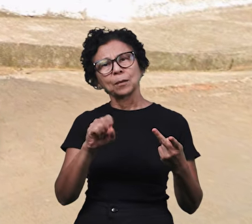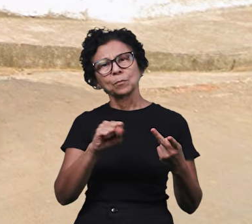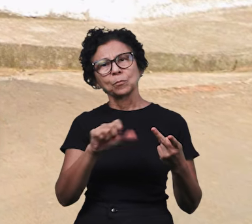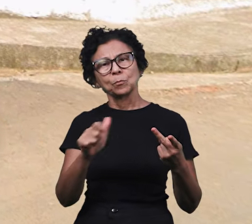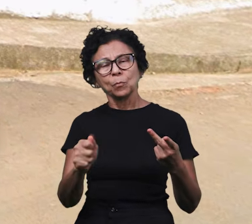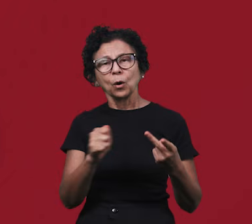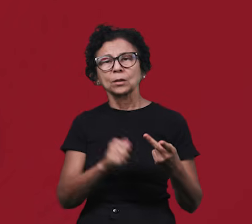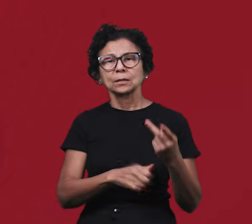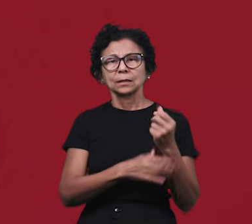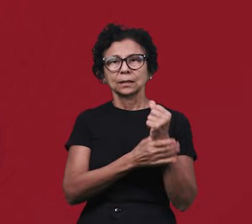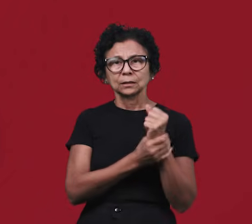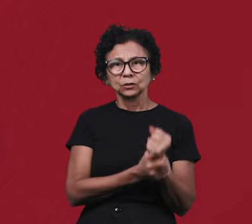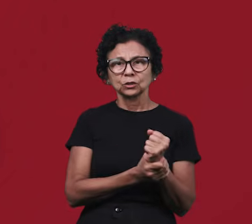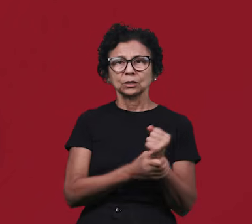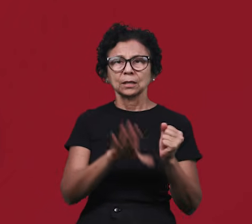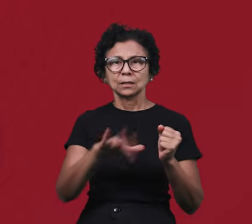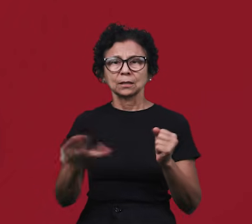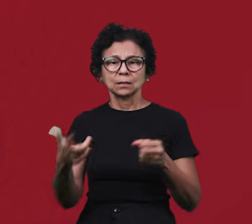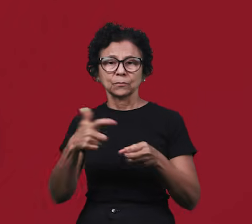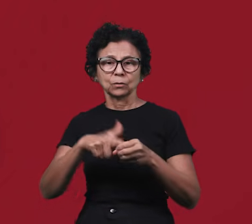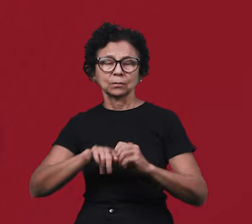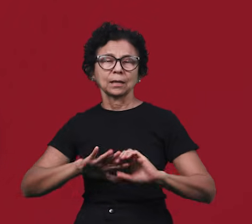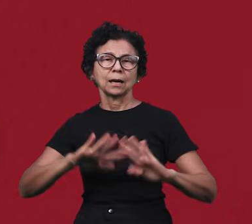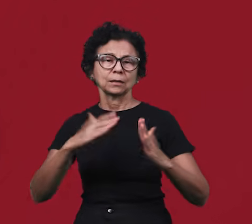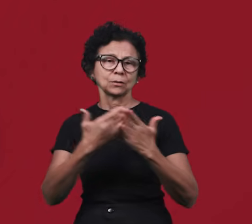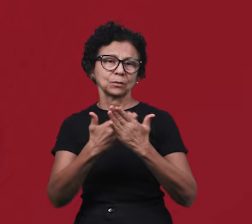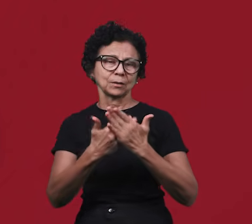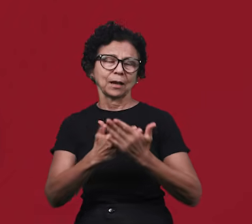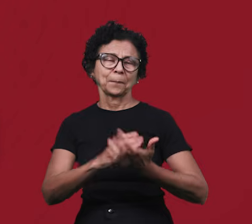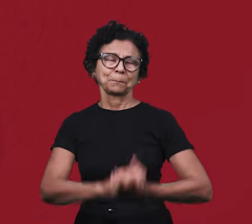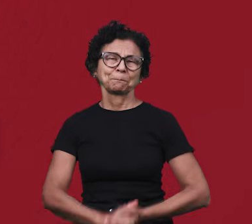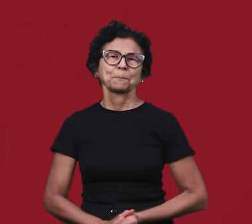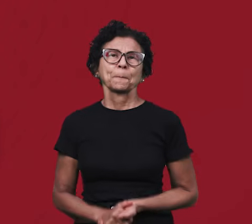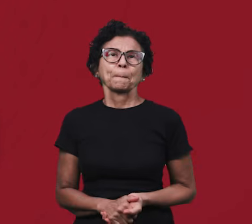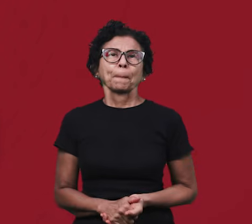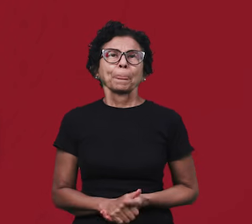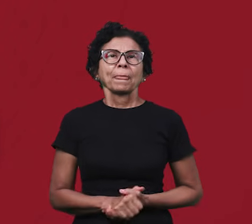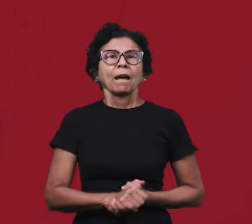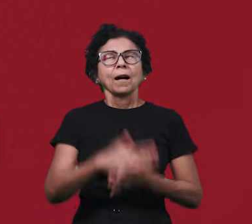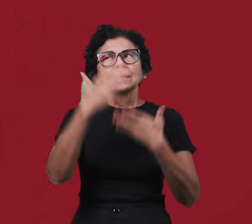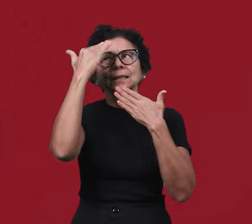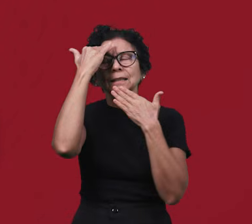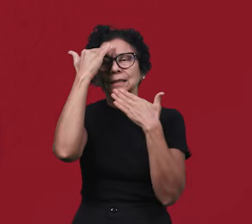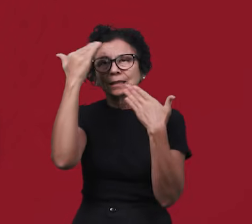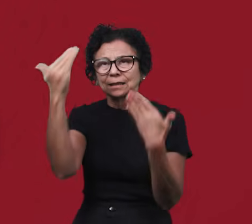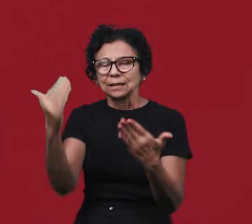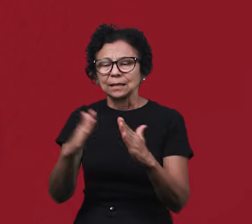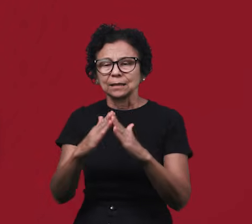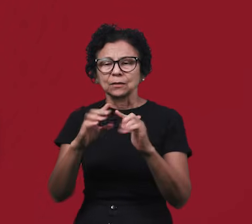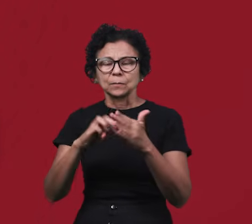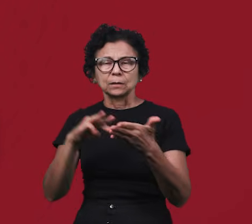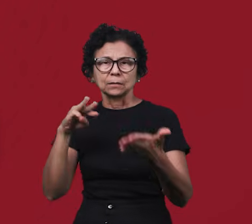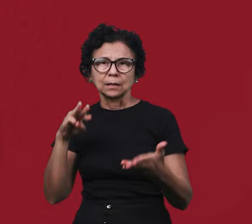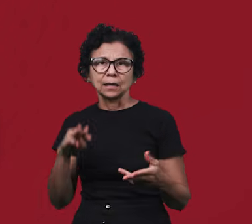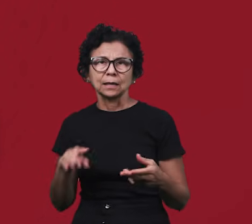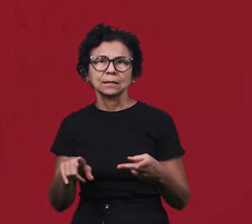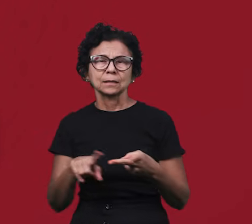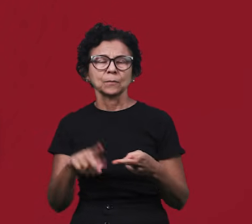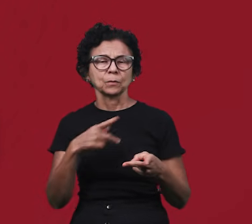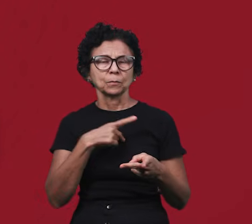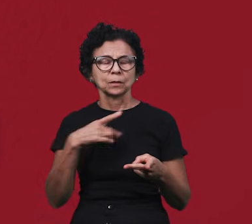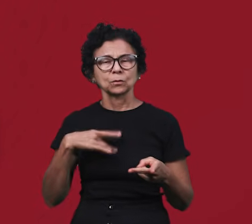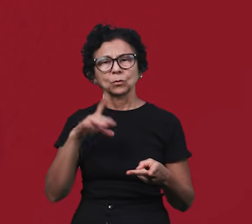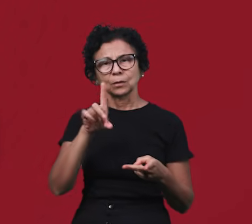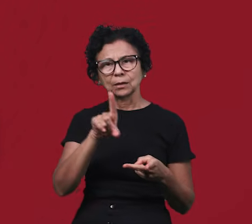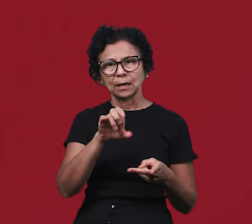com dignidade. Eu queria agradecer muito de coração ao pastor Décio, à Igreja Cristã Maranata, pela doação dos kits para a